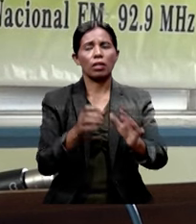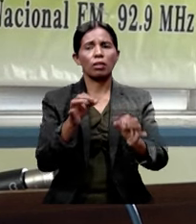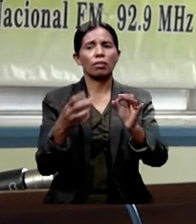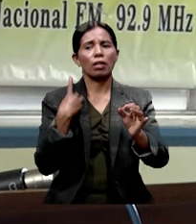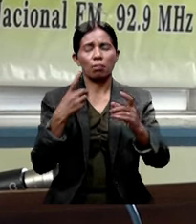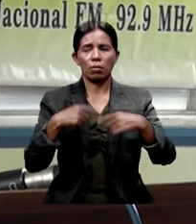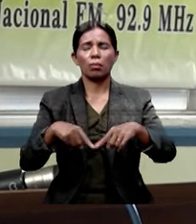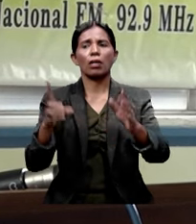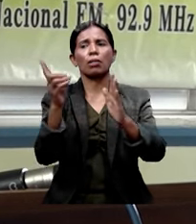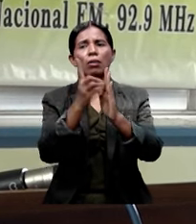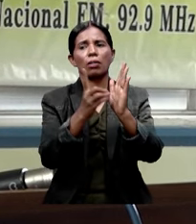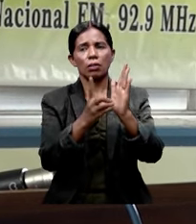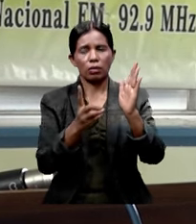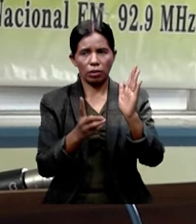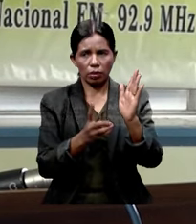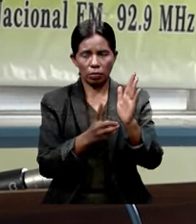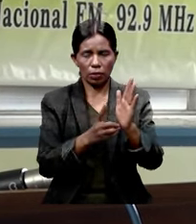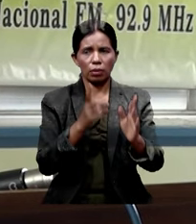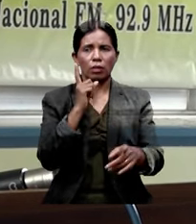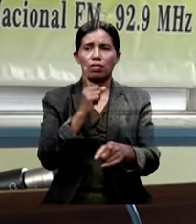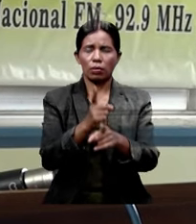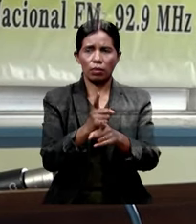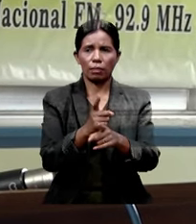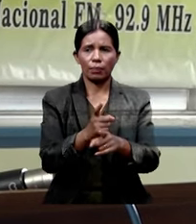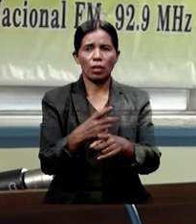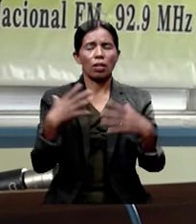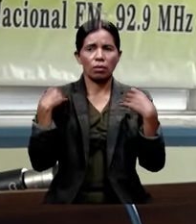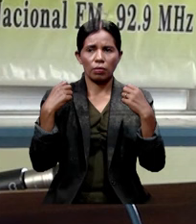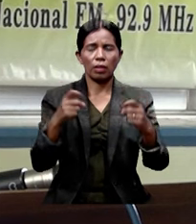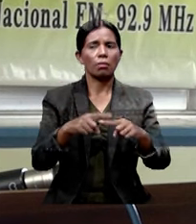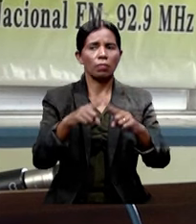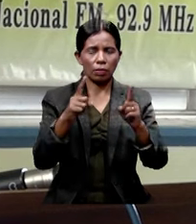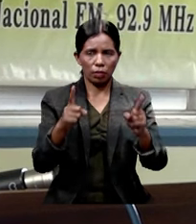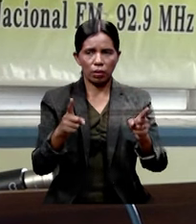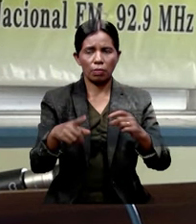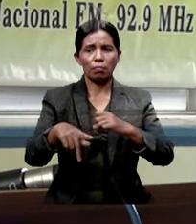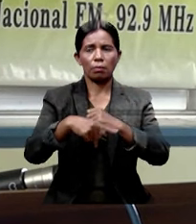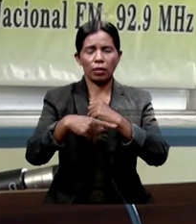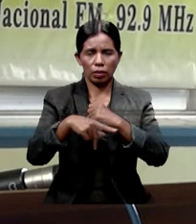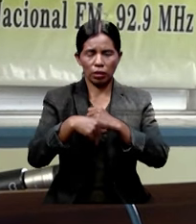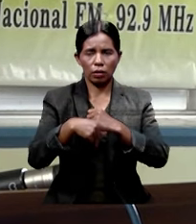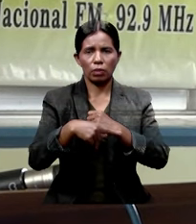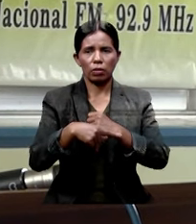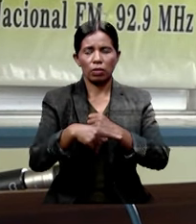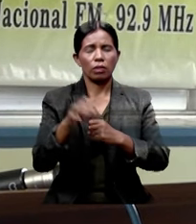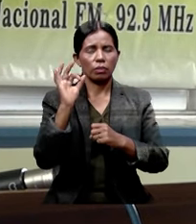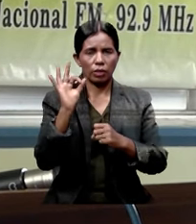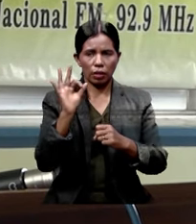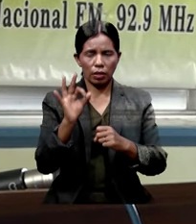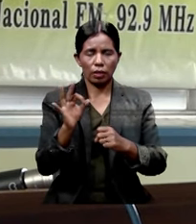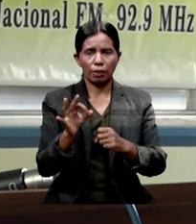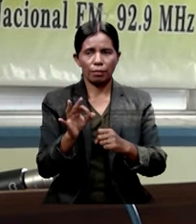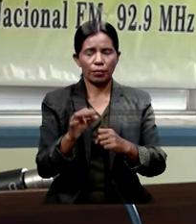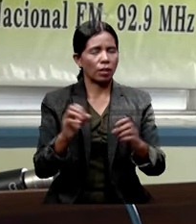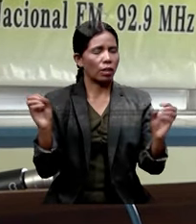bana hodarus ne be maka factus ne be maka forte mai be bancada a fretlin